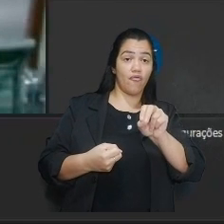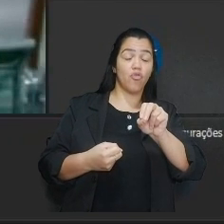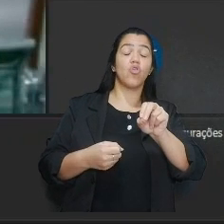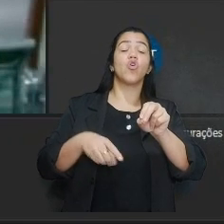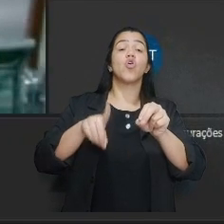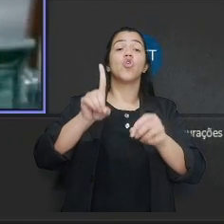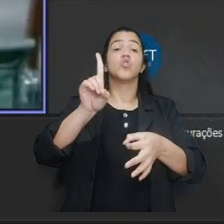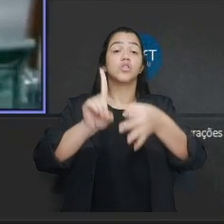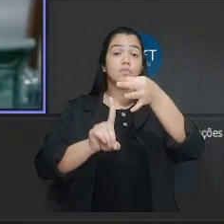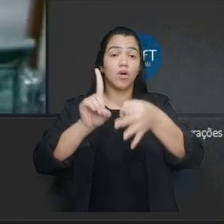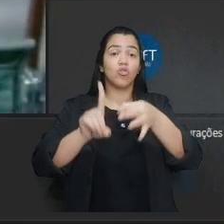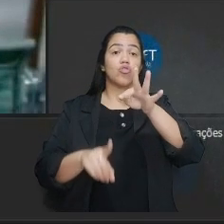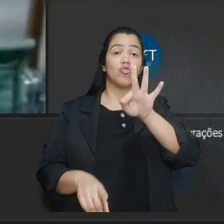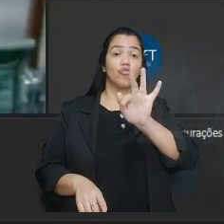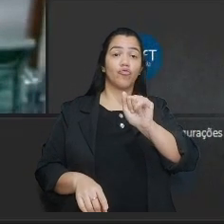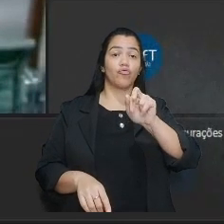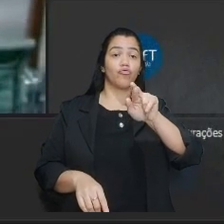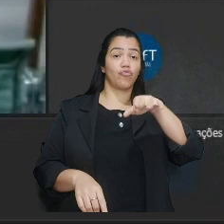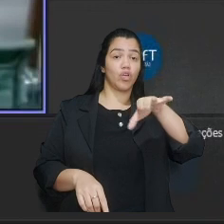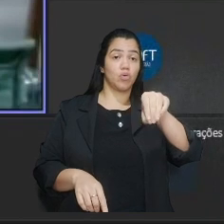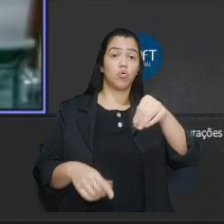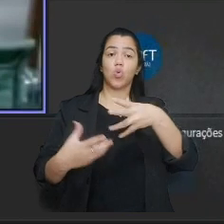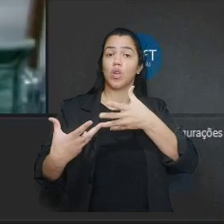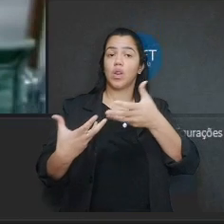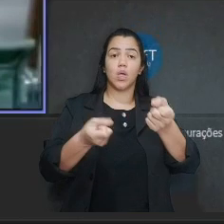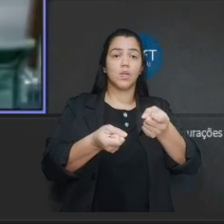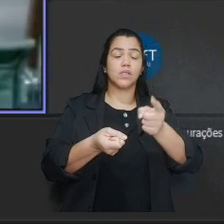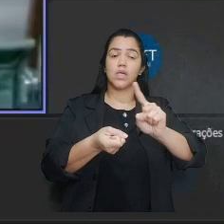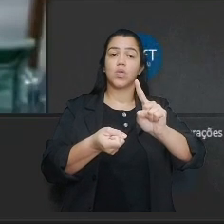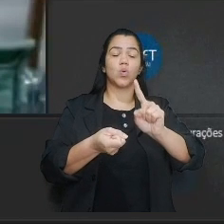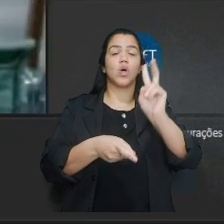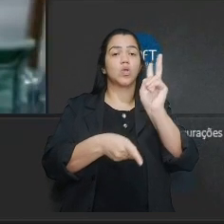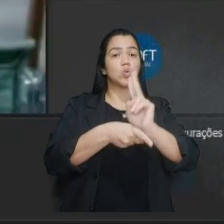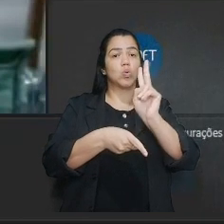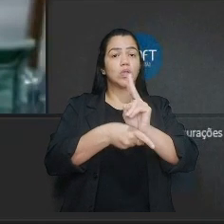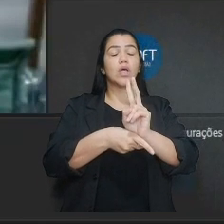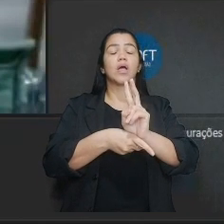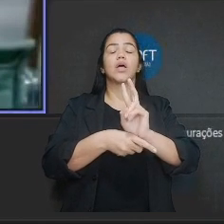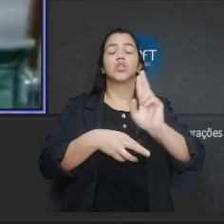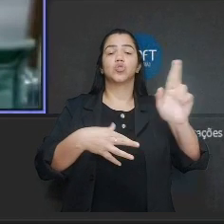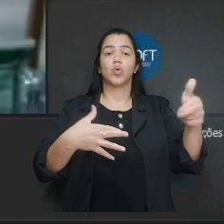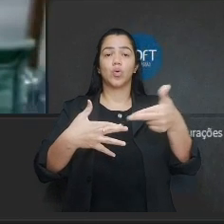agravo, o desembargador Firmo negou a tutela